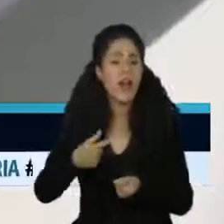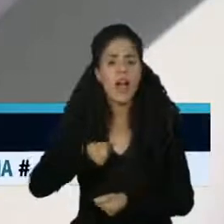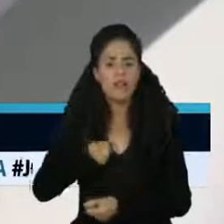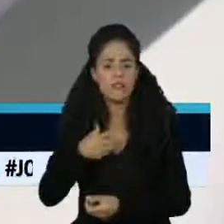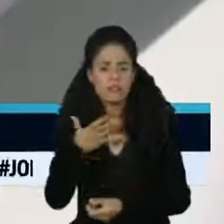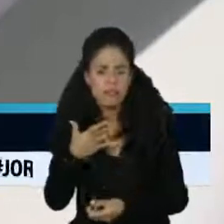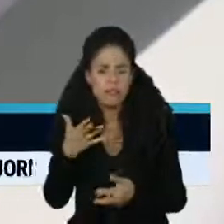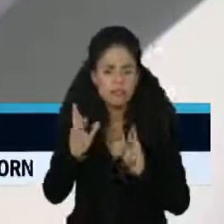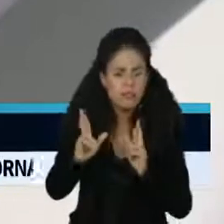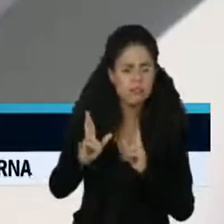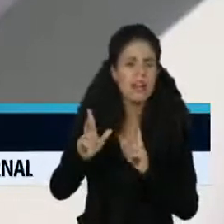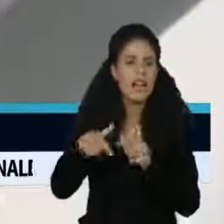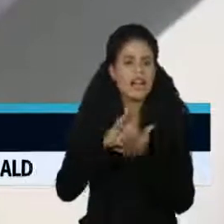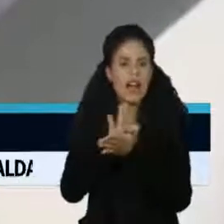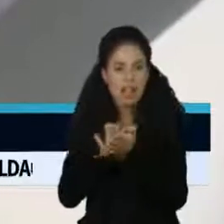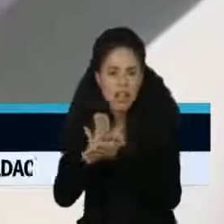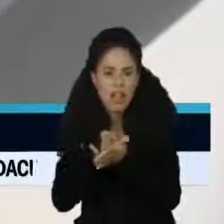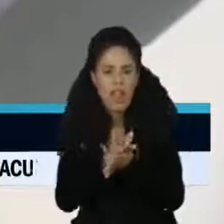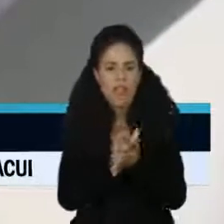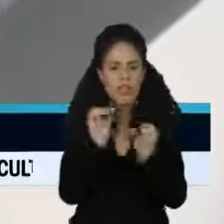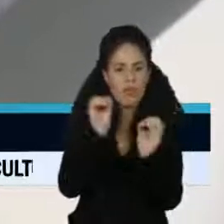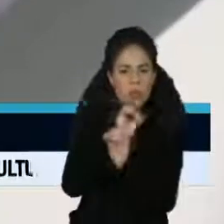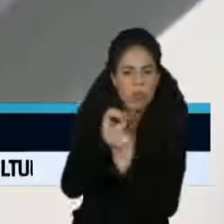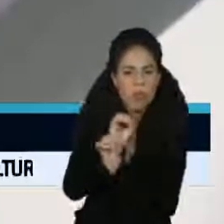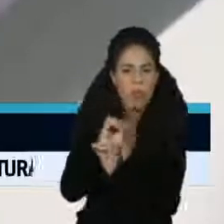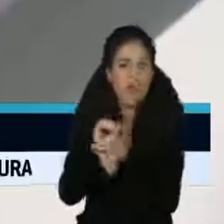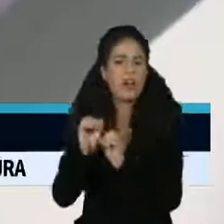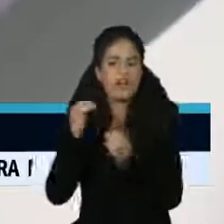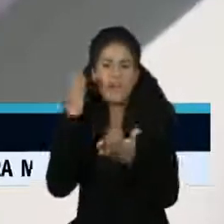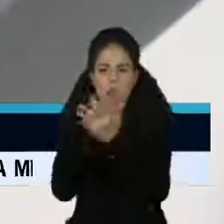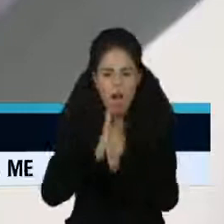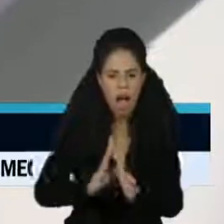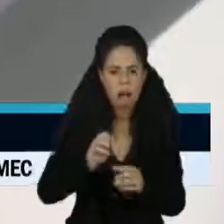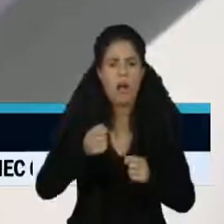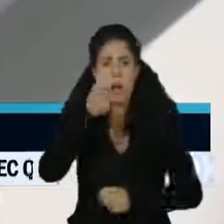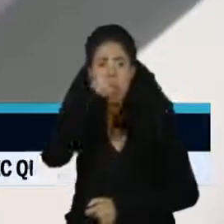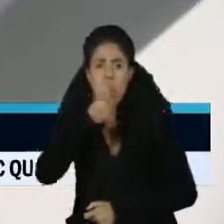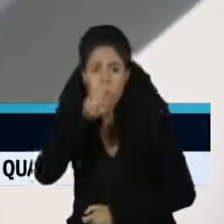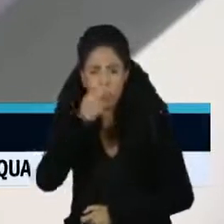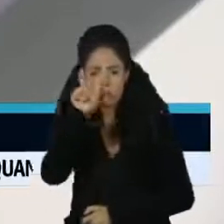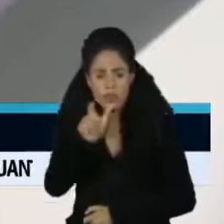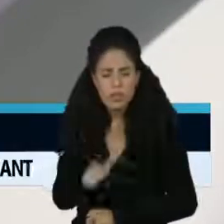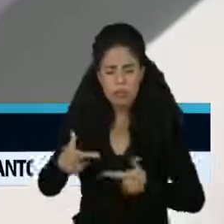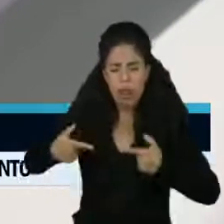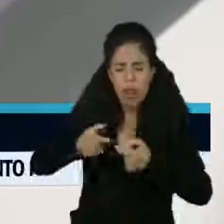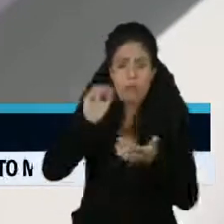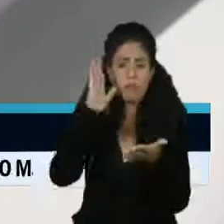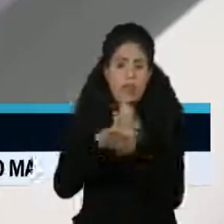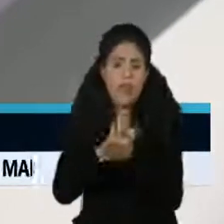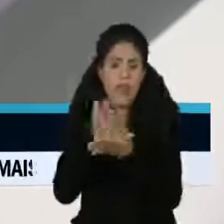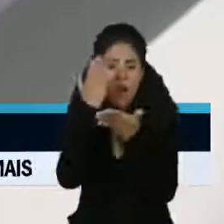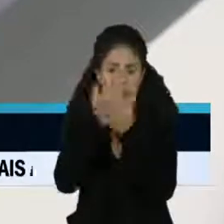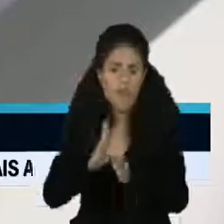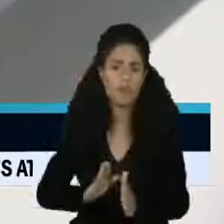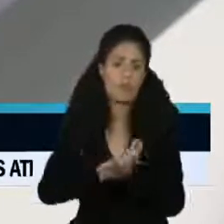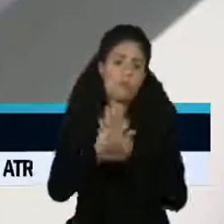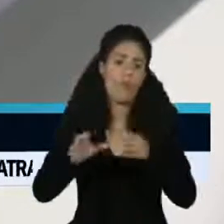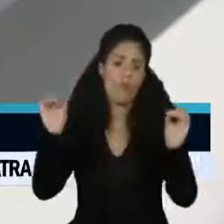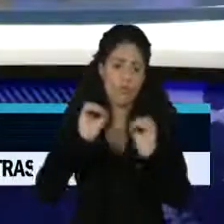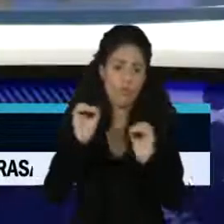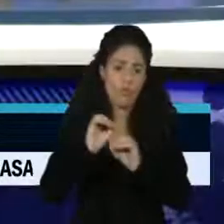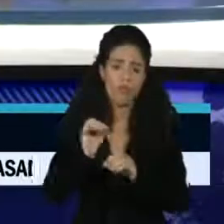otimismo que possa ter um outro caminho que não esse o impeça o pudim agora ou não ter os caminhos para fazer